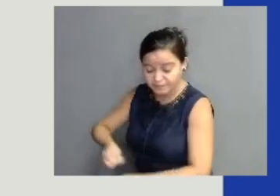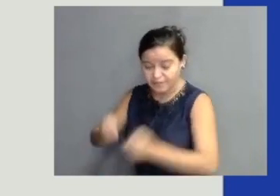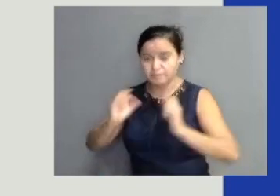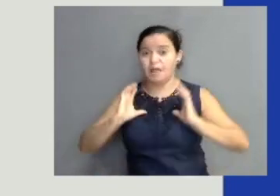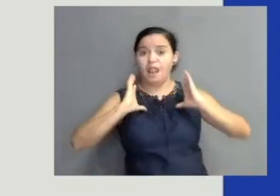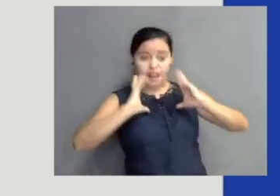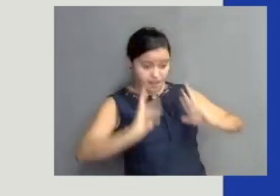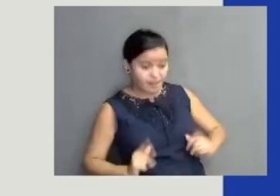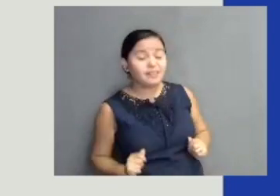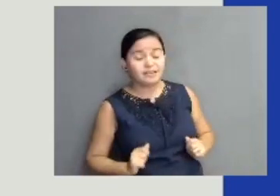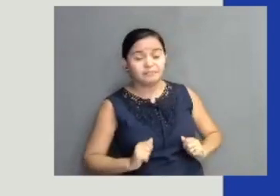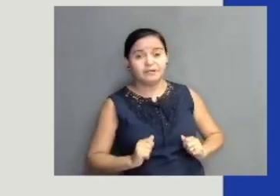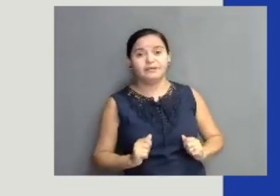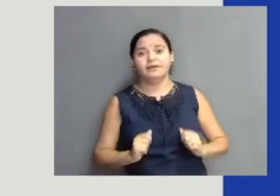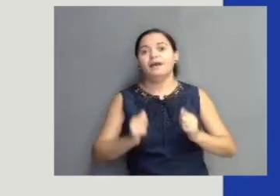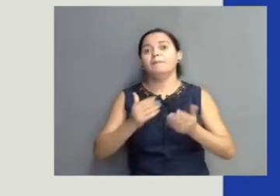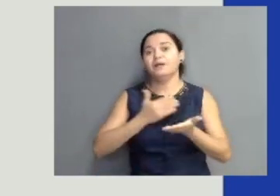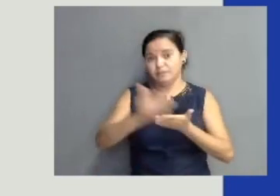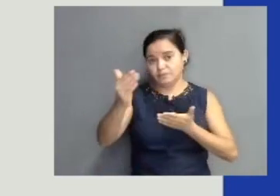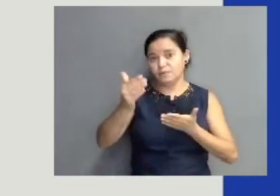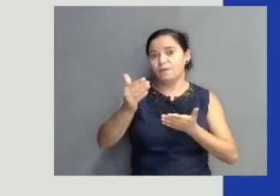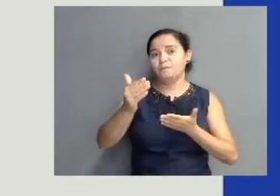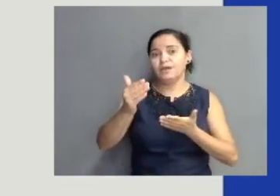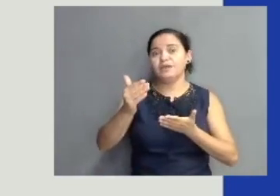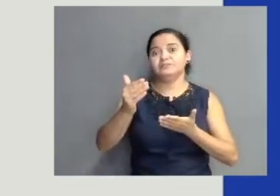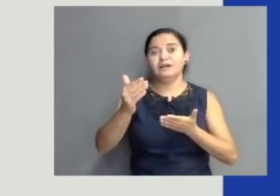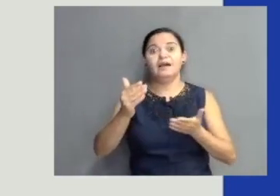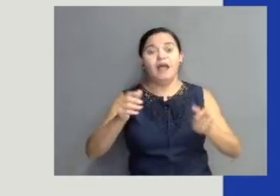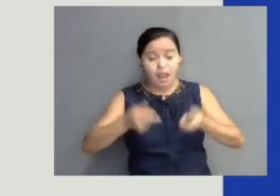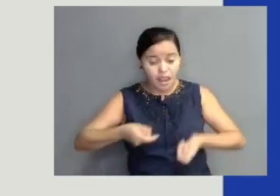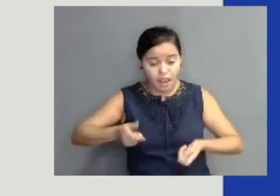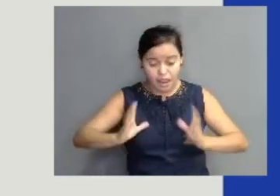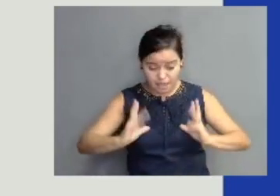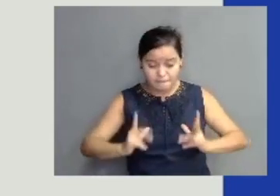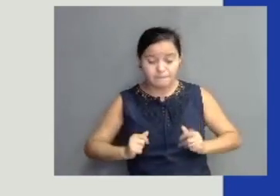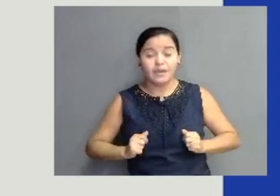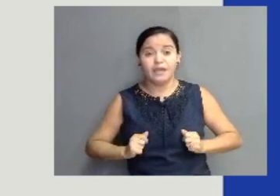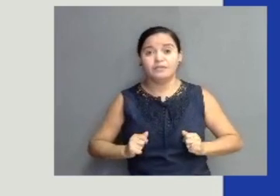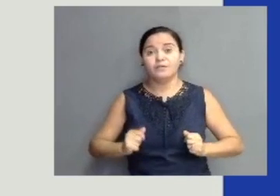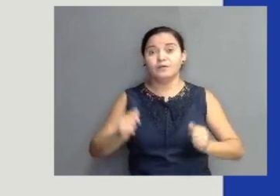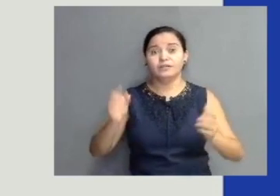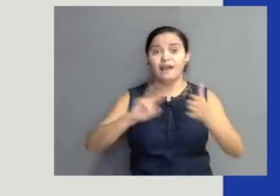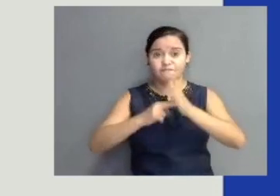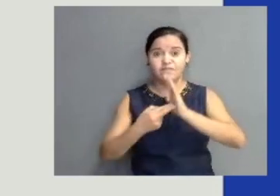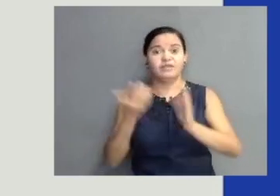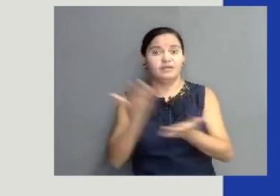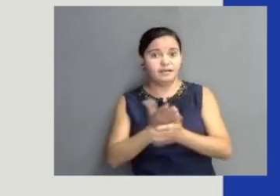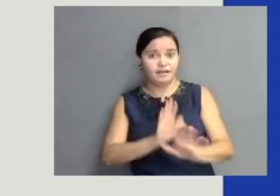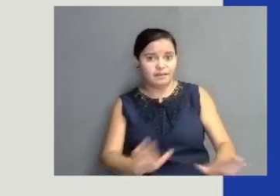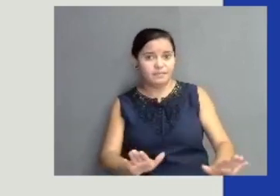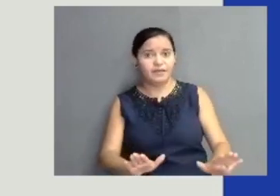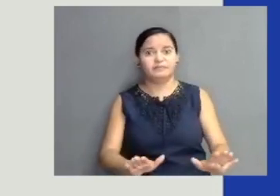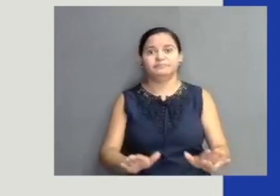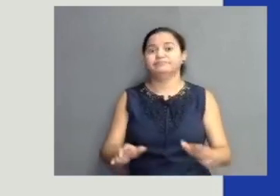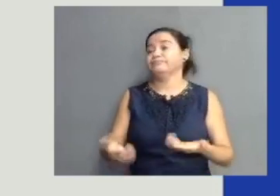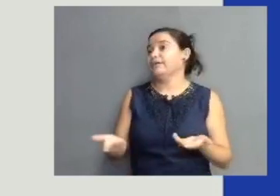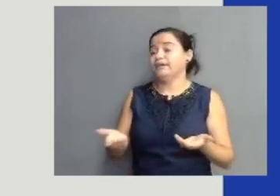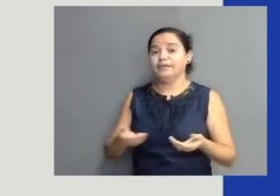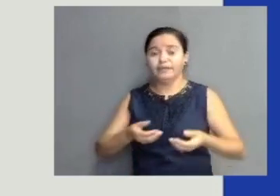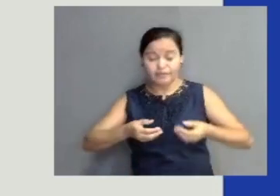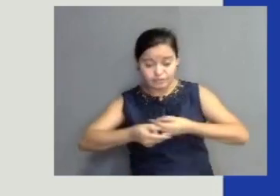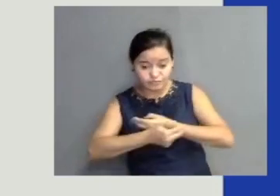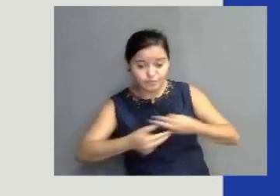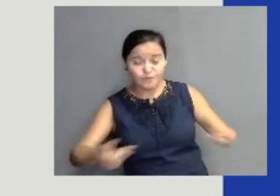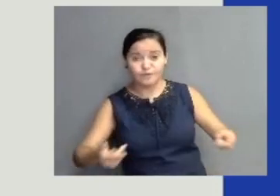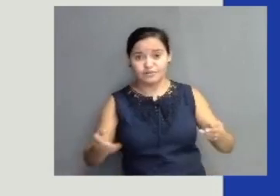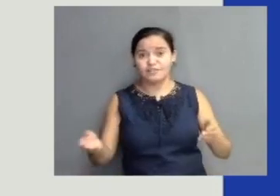tudo uma beleza, mas só começa a limpeza depois que a feira termina. E o dono da miudeza, já tendo fechado a mala, escuta